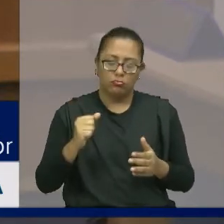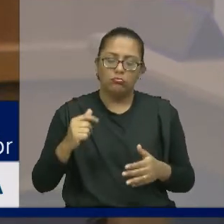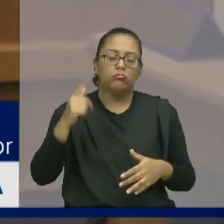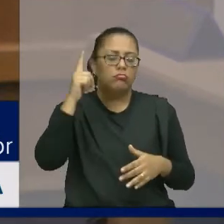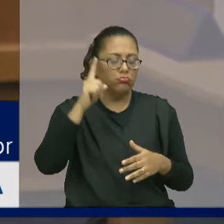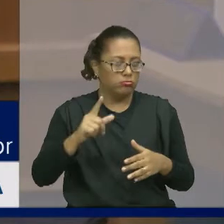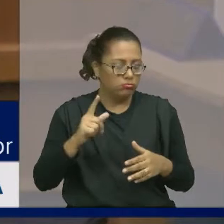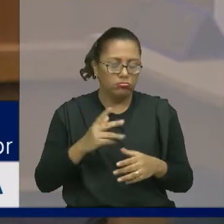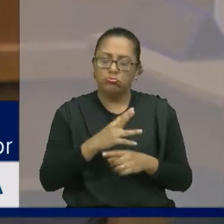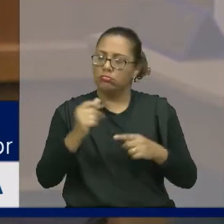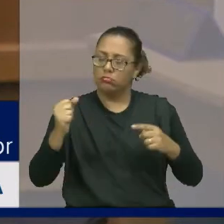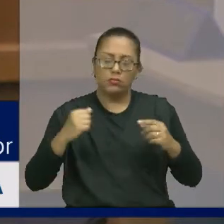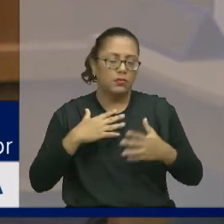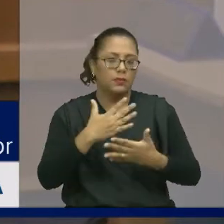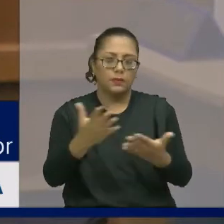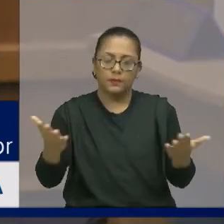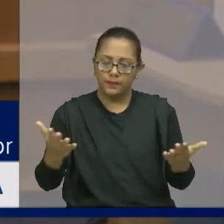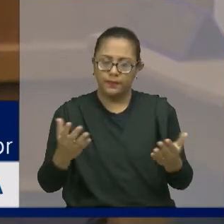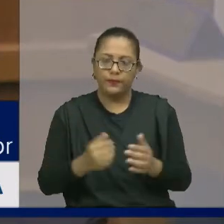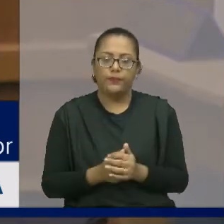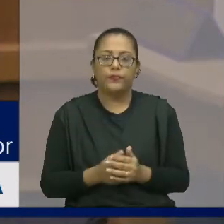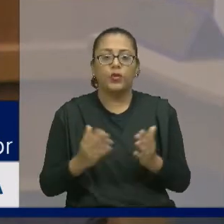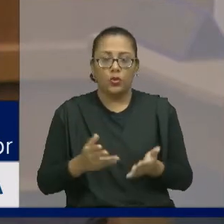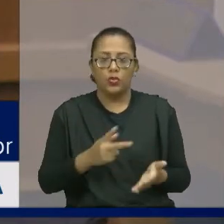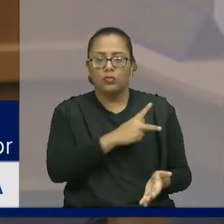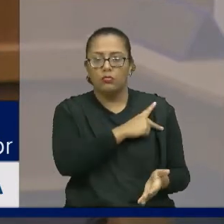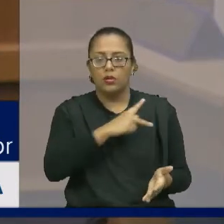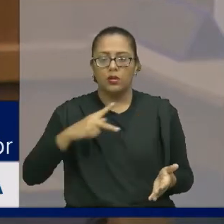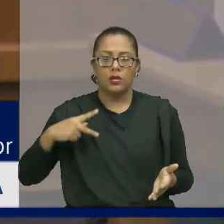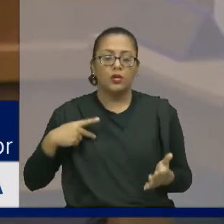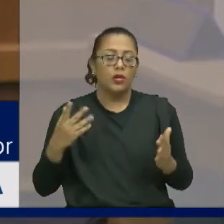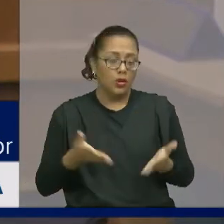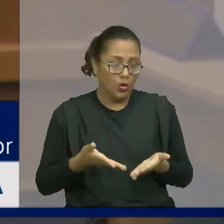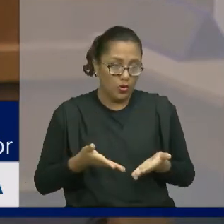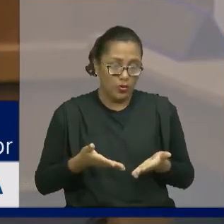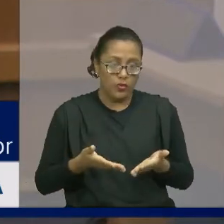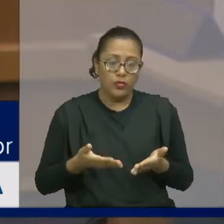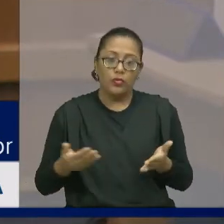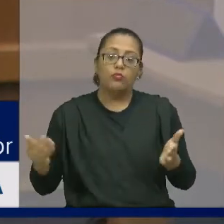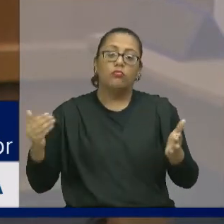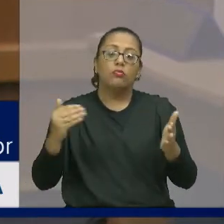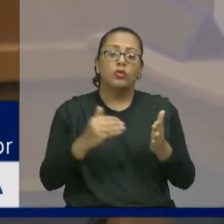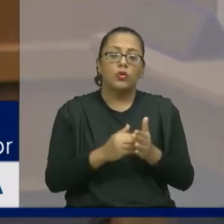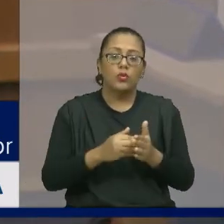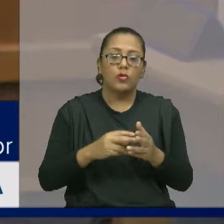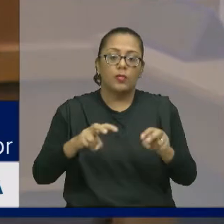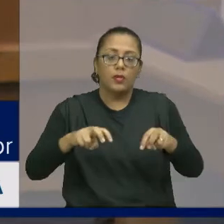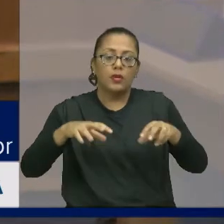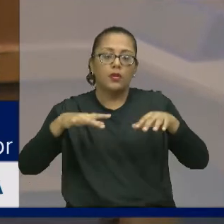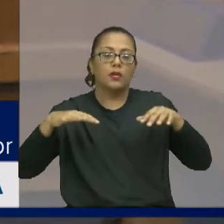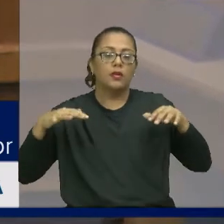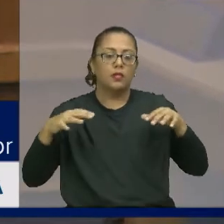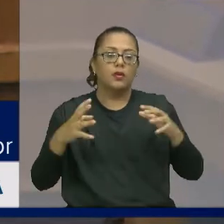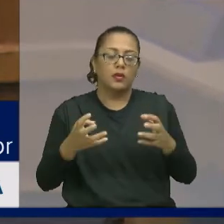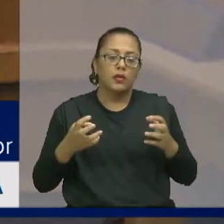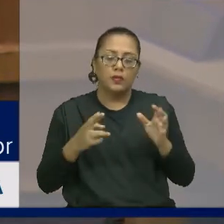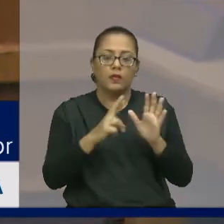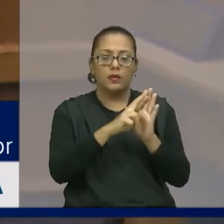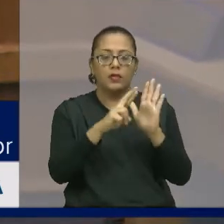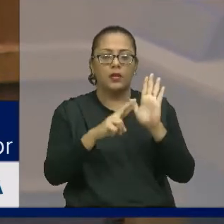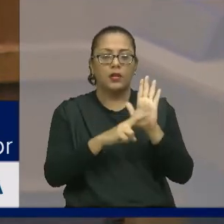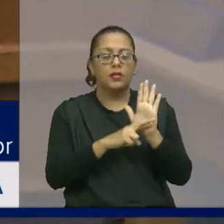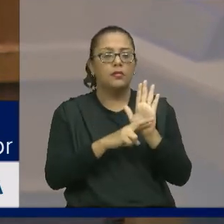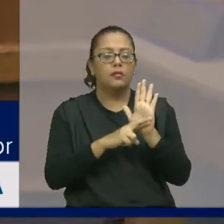senhor presidente, por ser hoje a última sessão do ano e a última sessão da legislatura, fazer um requerimento verbal aqui que o senhor